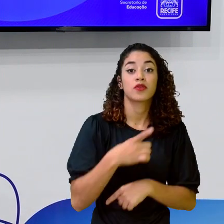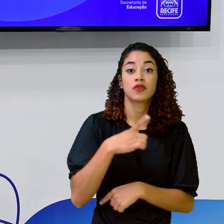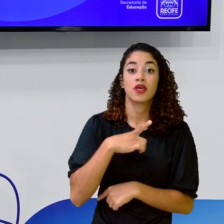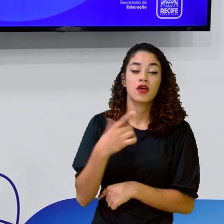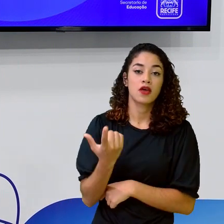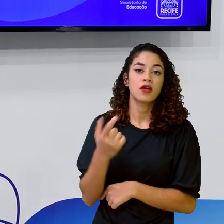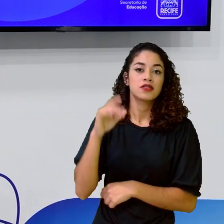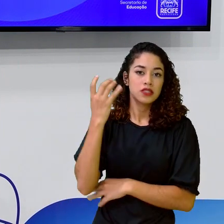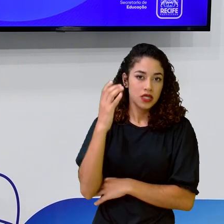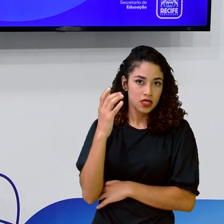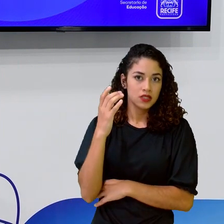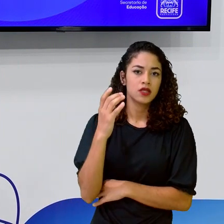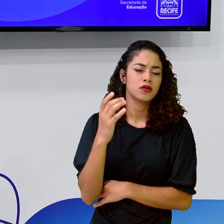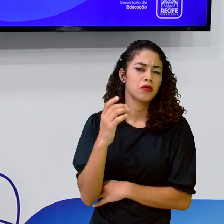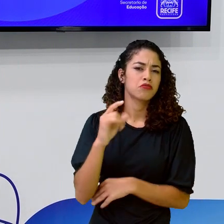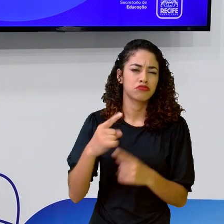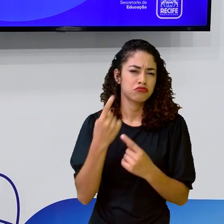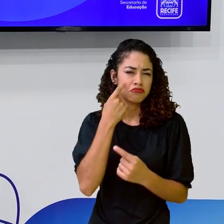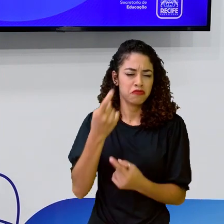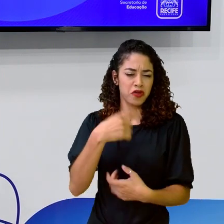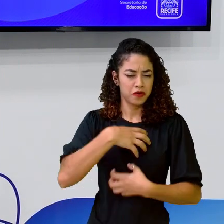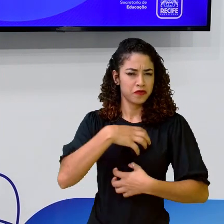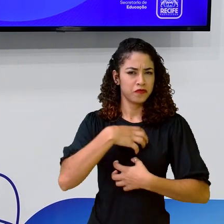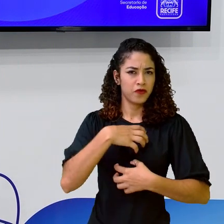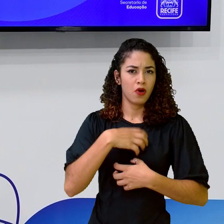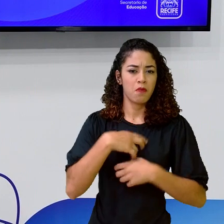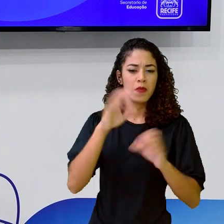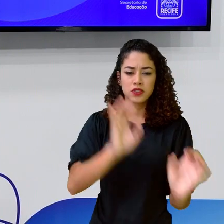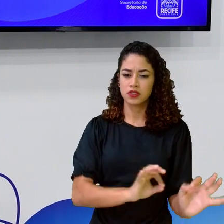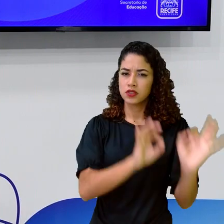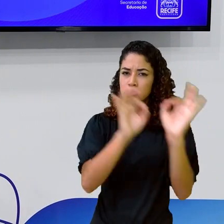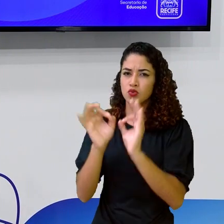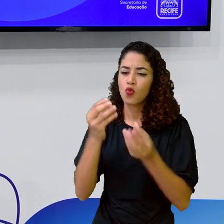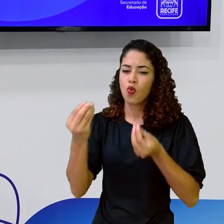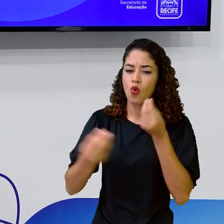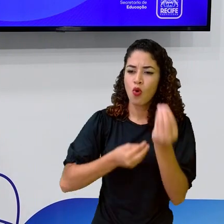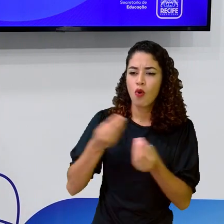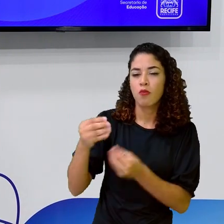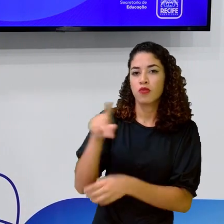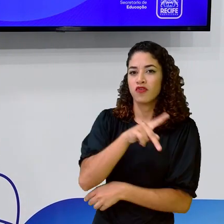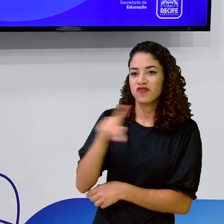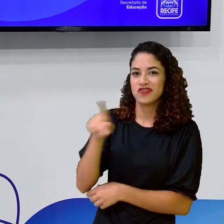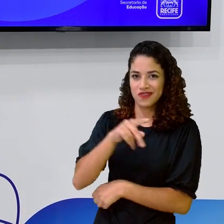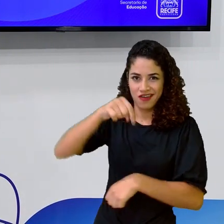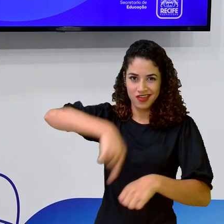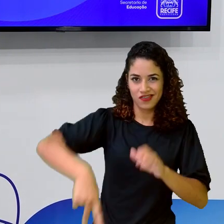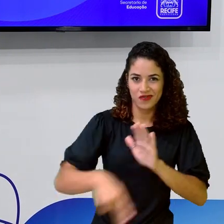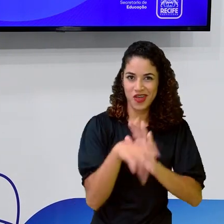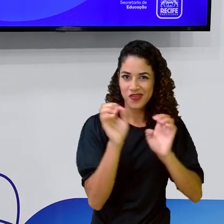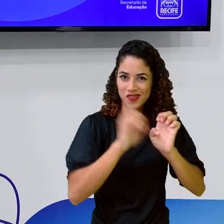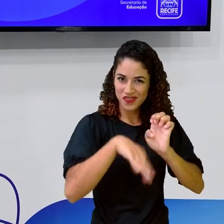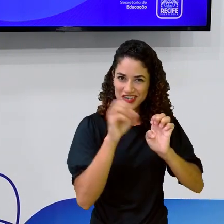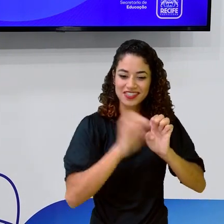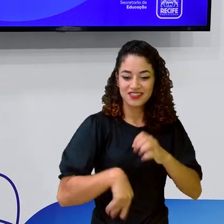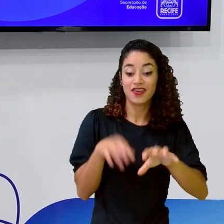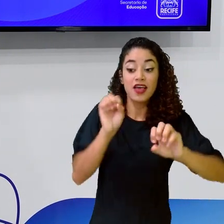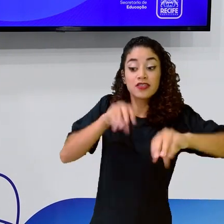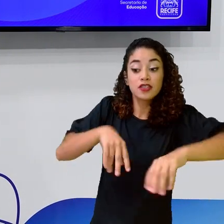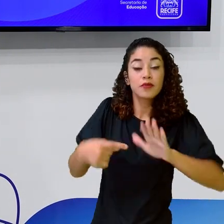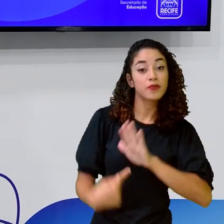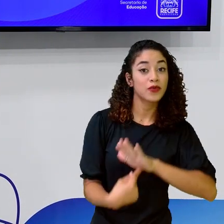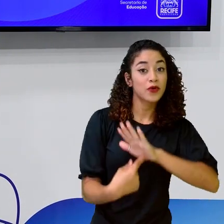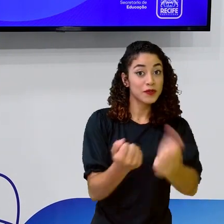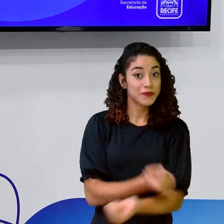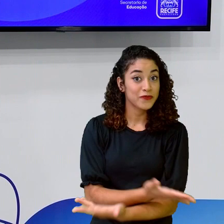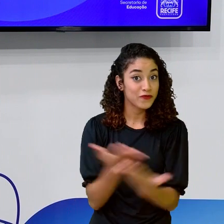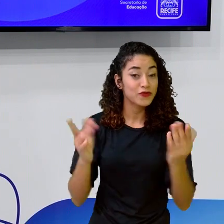Sinara. Vocês viram aí as formas, assistiram aí os caminhos, as professoras aqui do Educa Recife, ensinando, mostrando